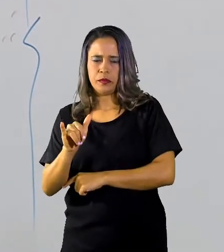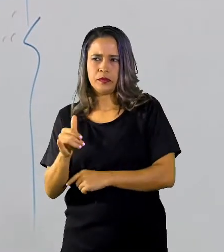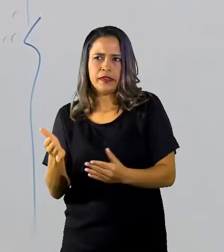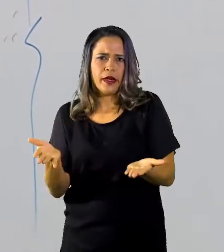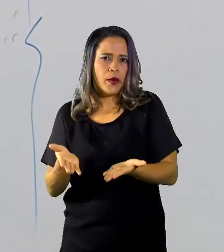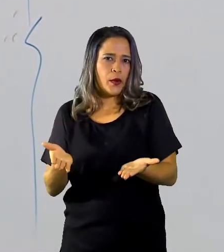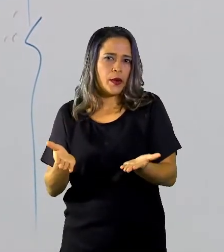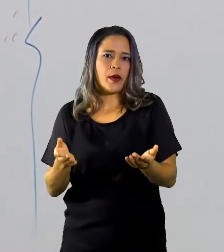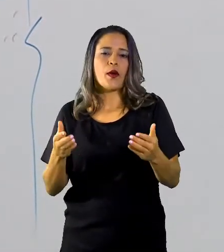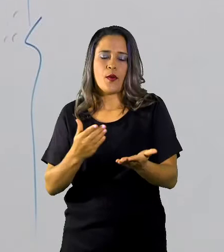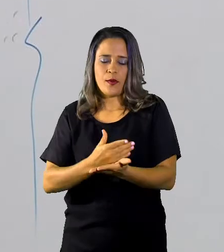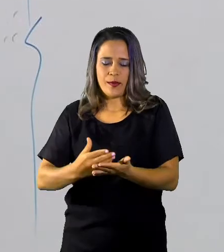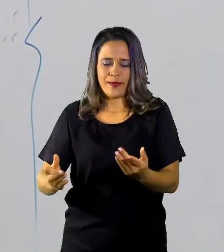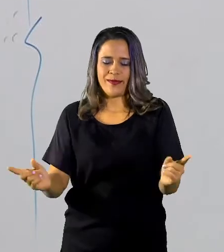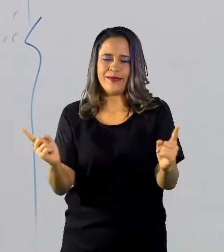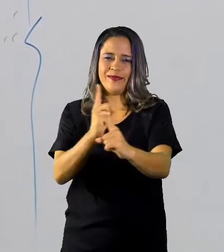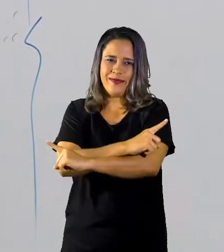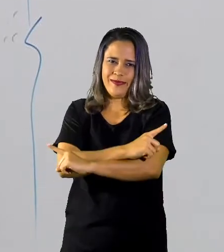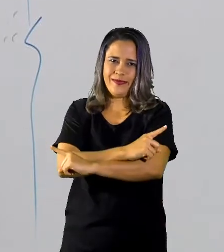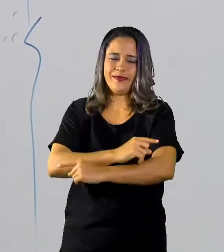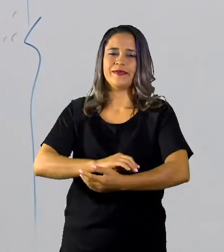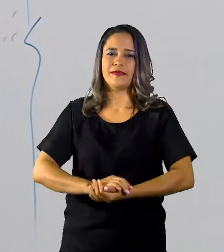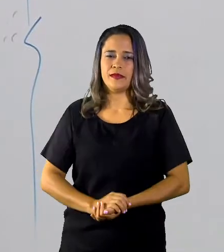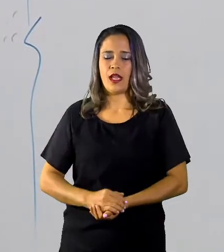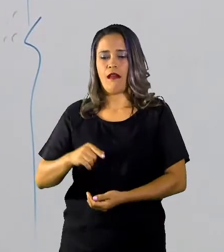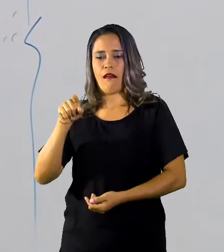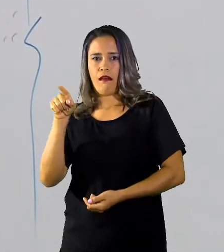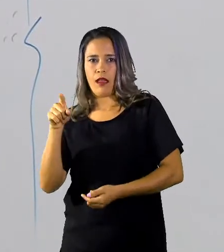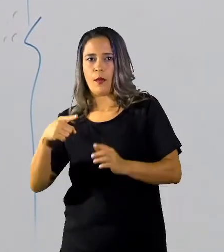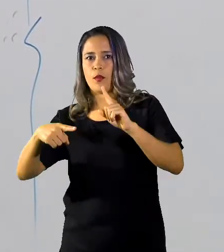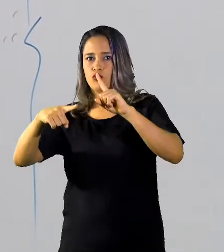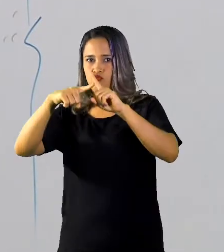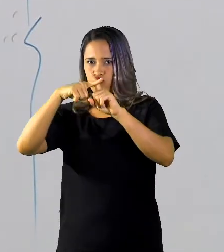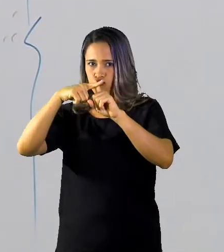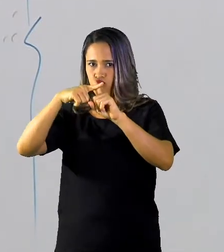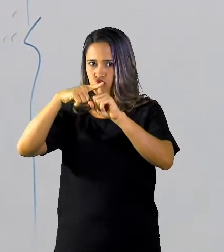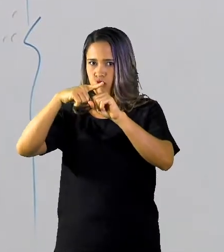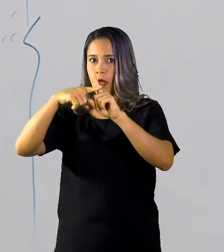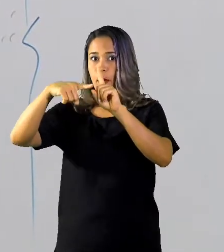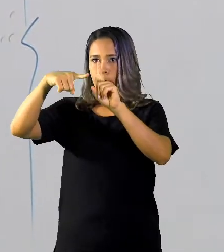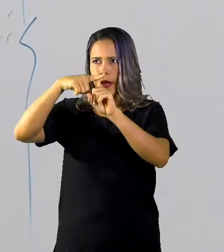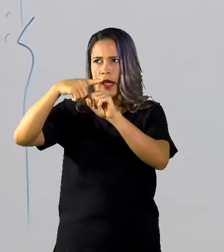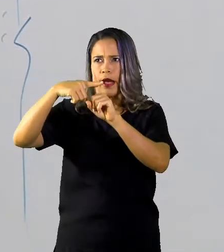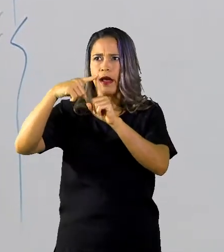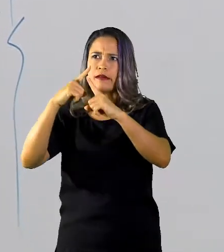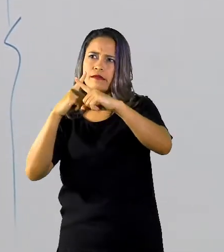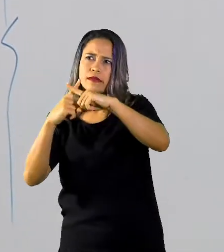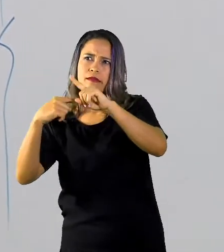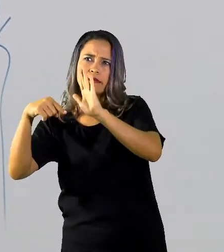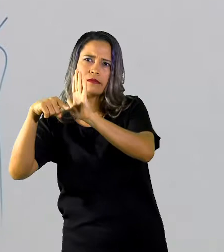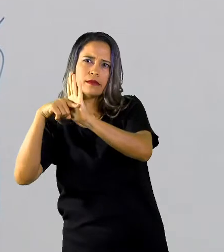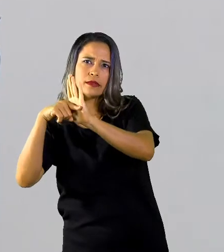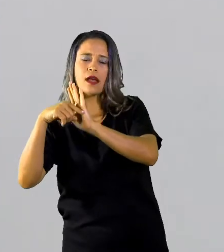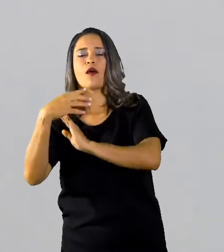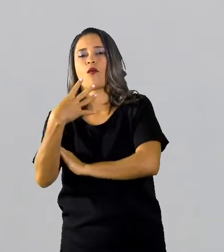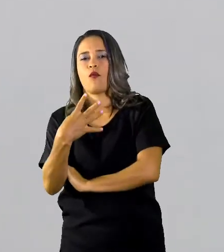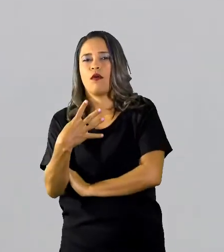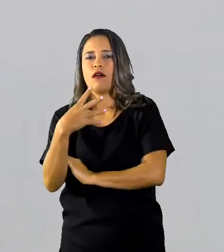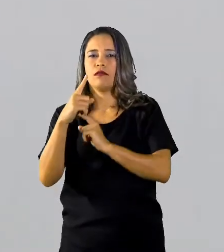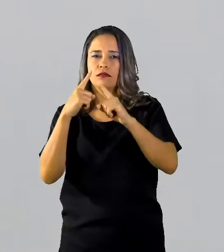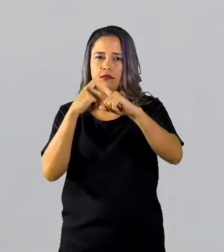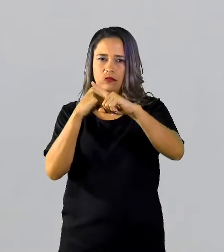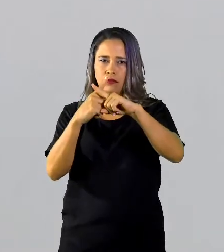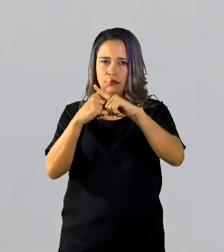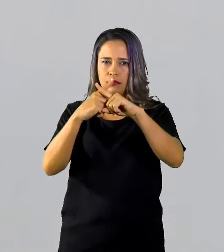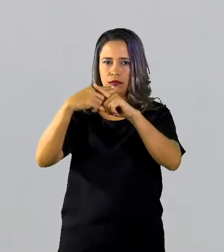começa a inversão. Esse aqui é positivo, mais vezes menos, eu tenho menos 4x elevado